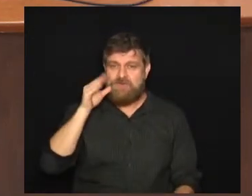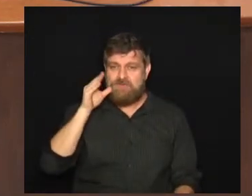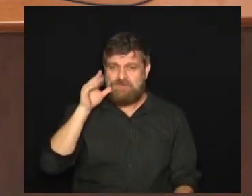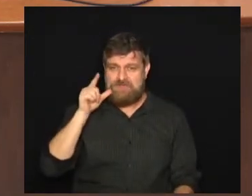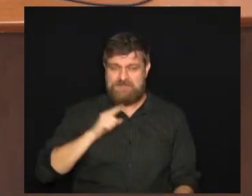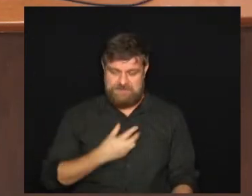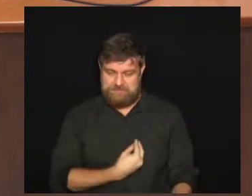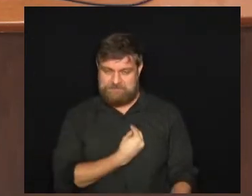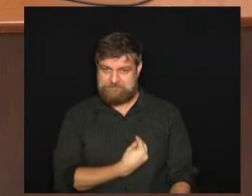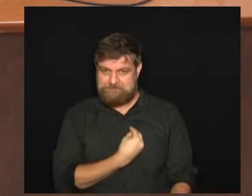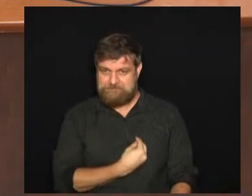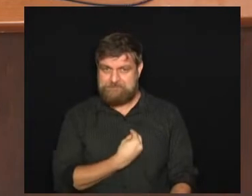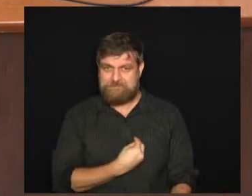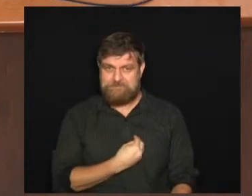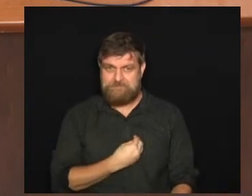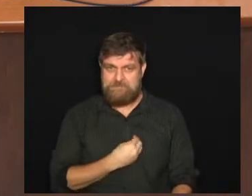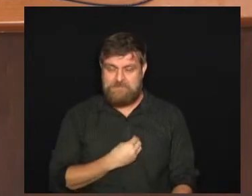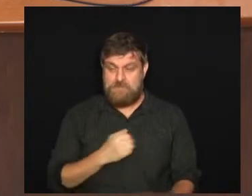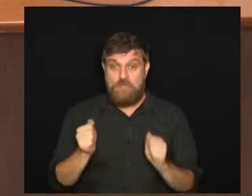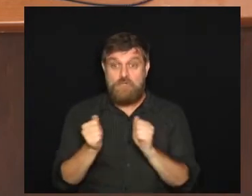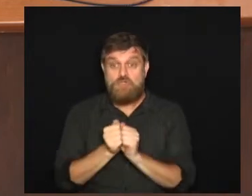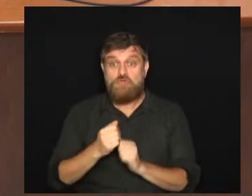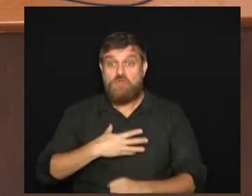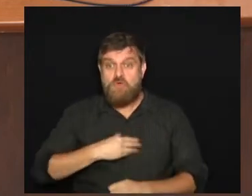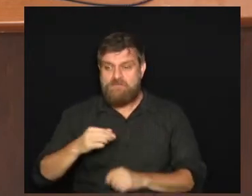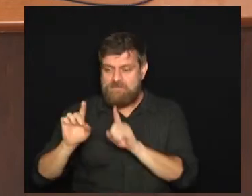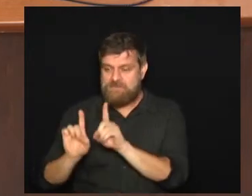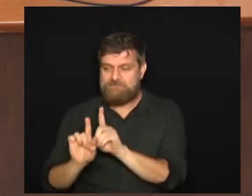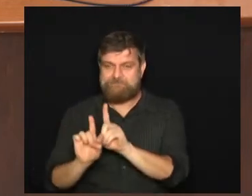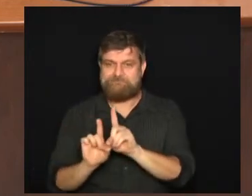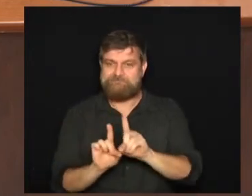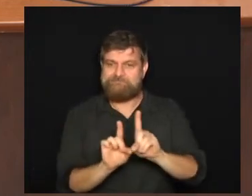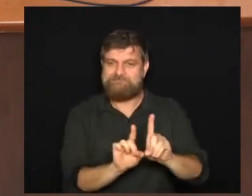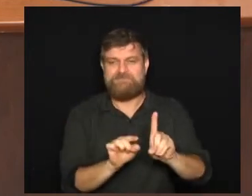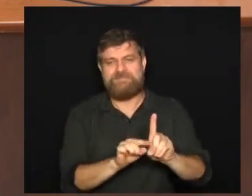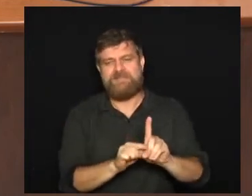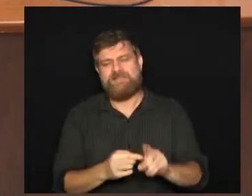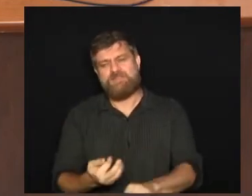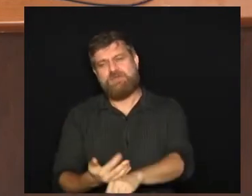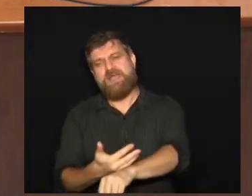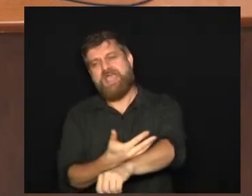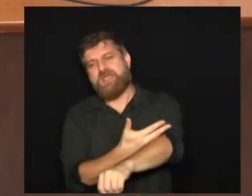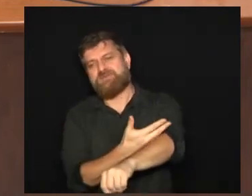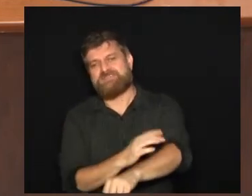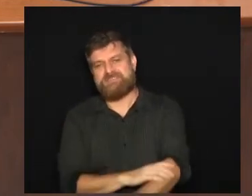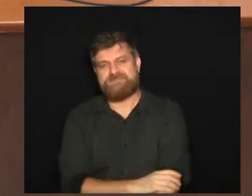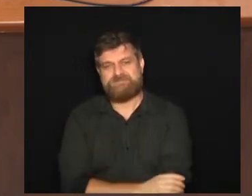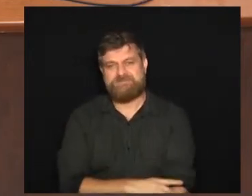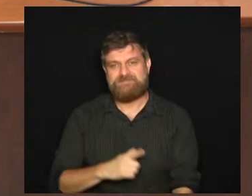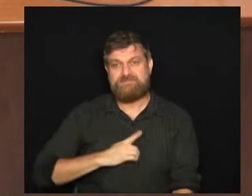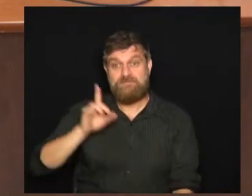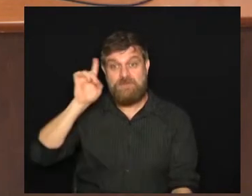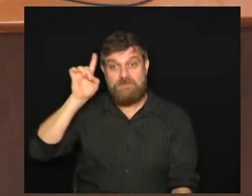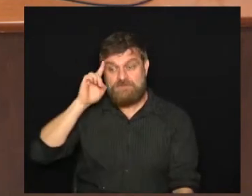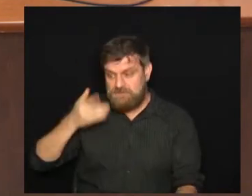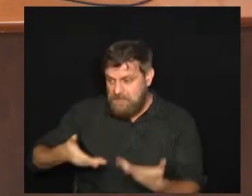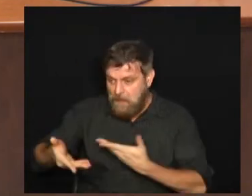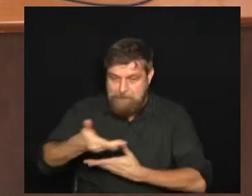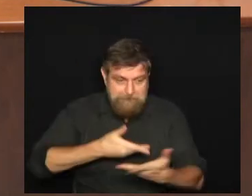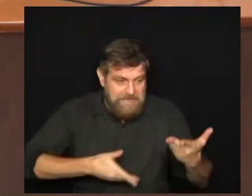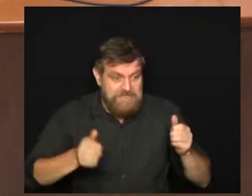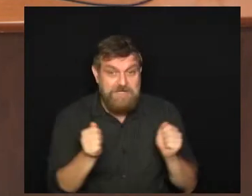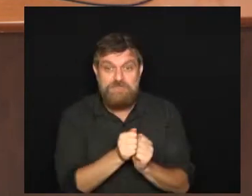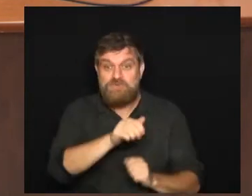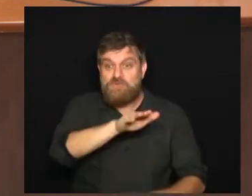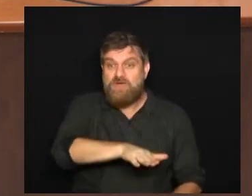aqui conosco aqui puderam trazer os filhos, e é emocionante mesmo você poder compartilhar seu dia a dia com as